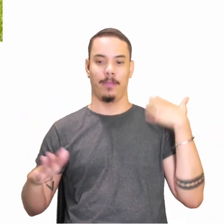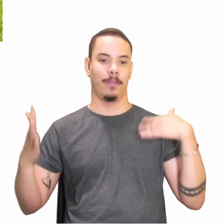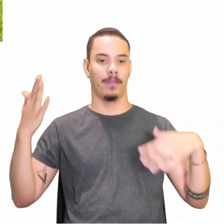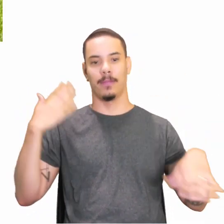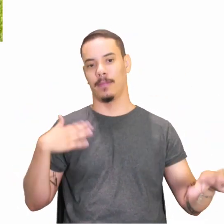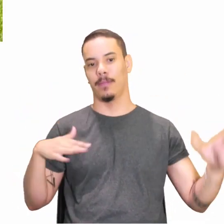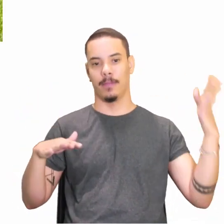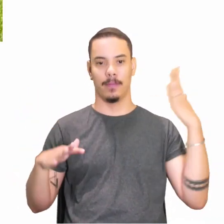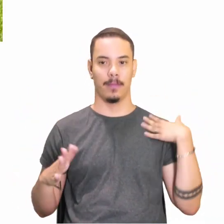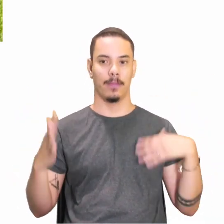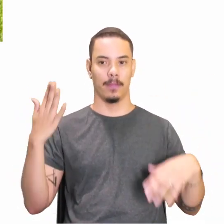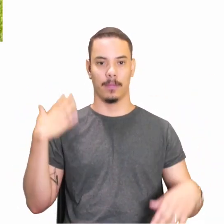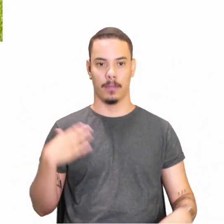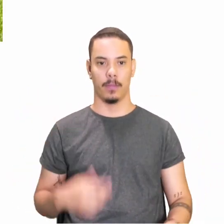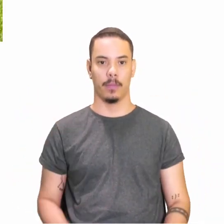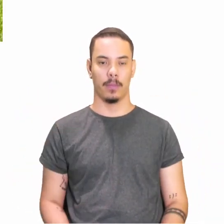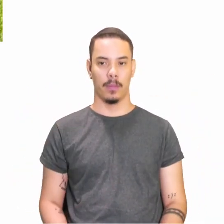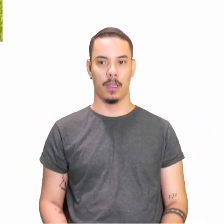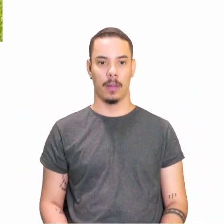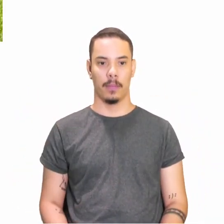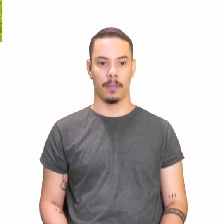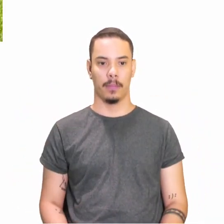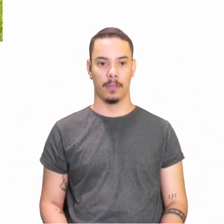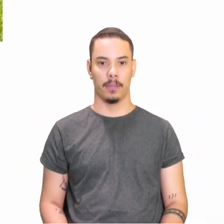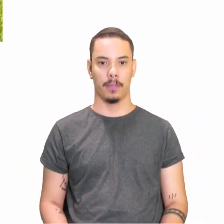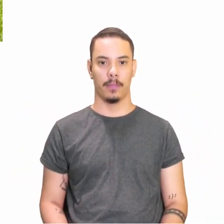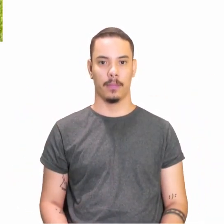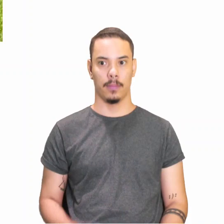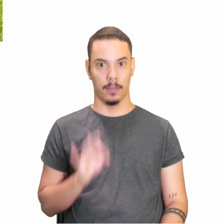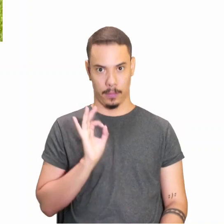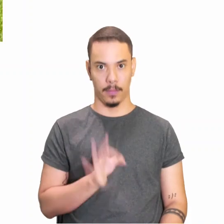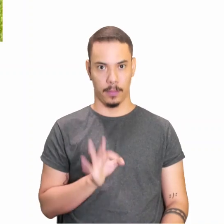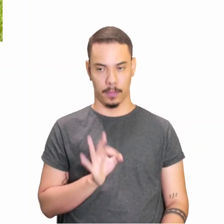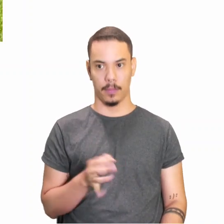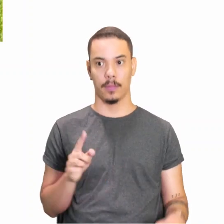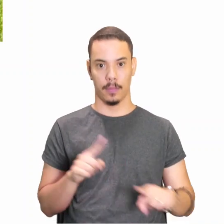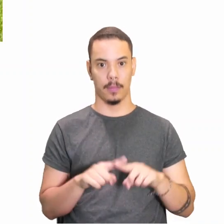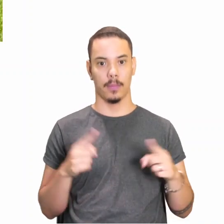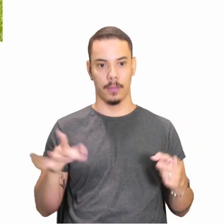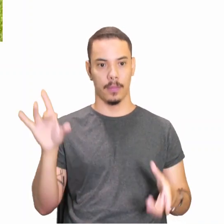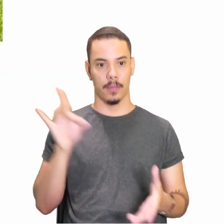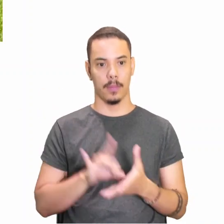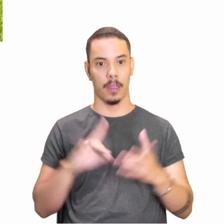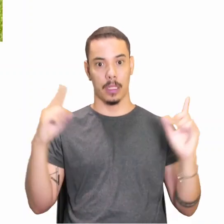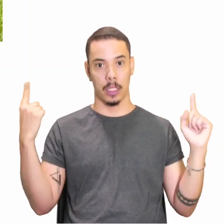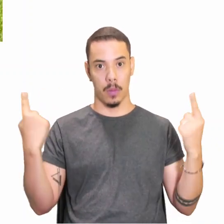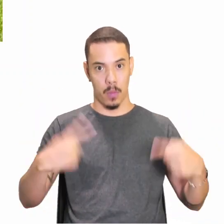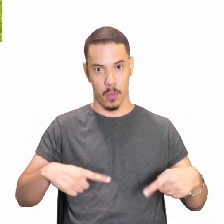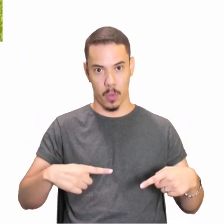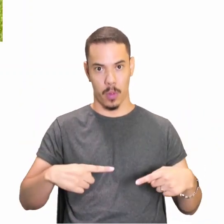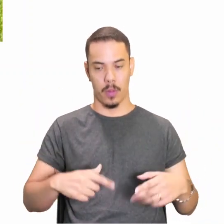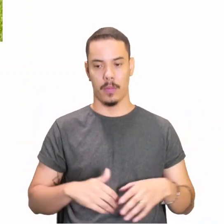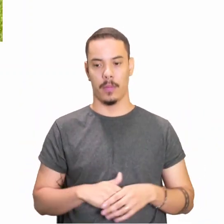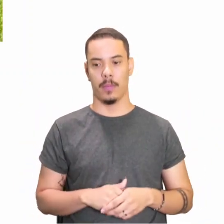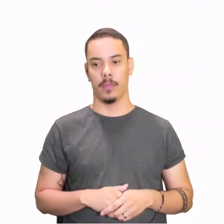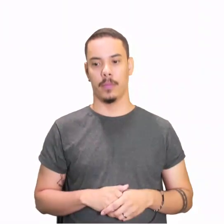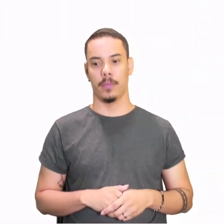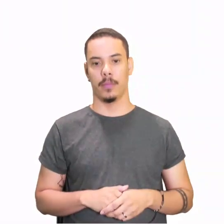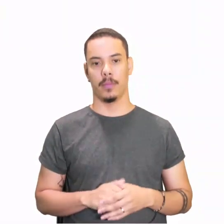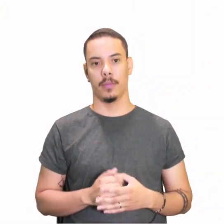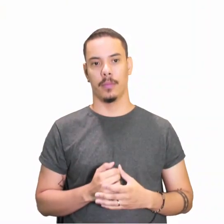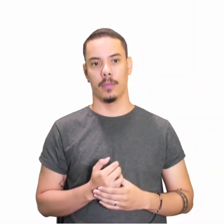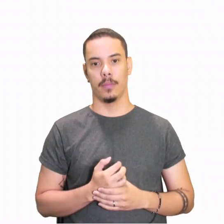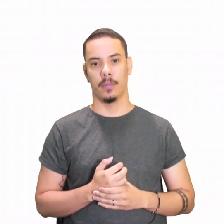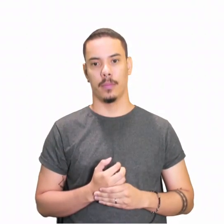lazer. Do lazer. Também, né? Tem ali, mas se for mesmo aqui uma disputa né? Um campeonato, né?